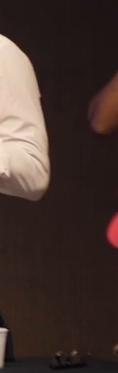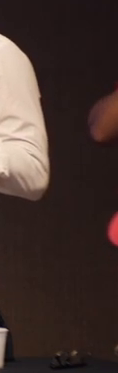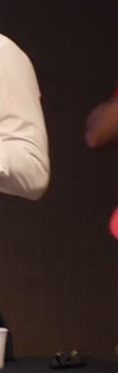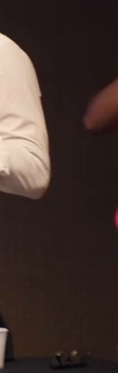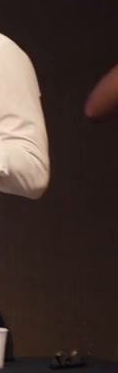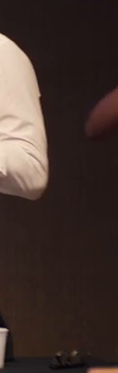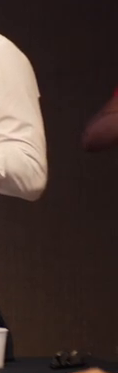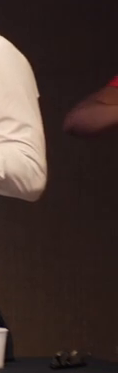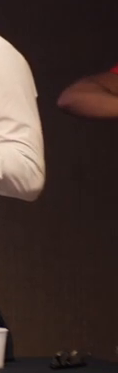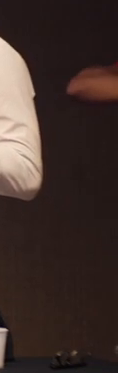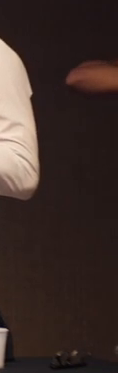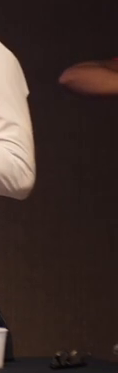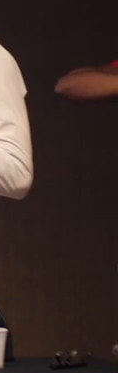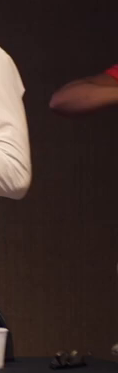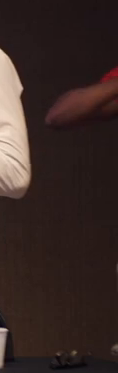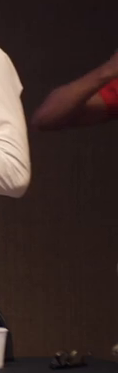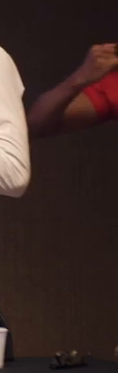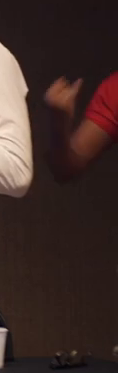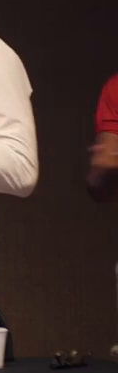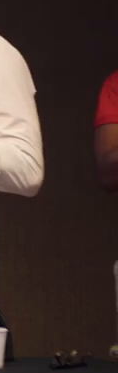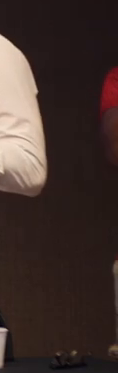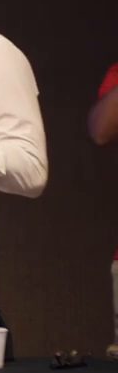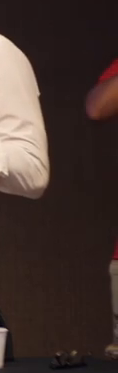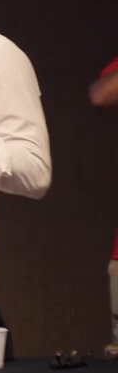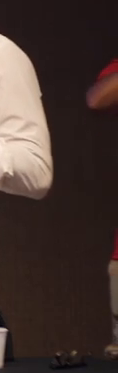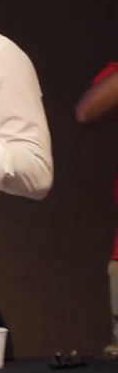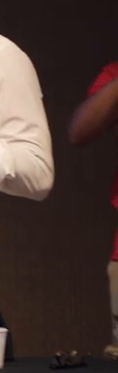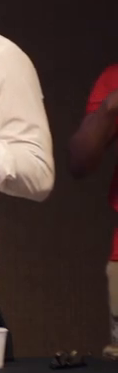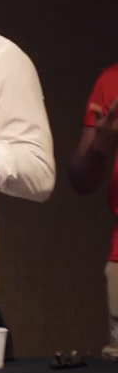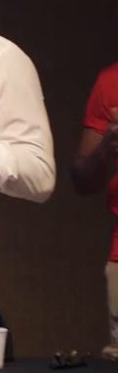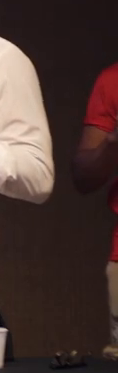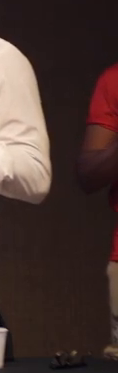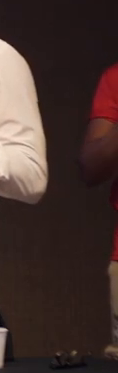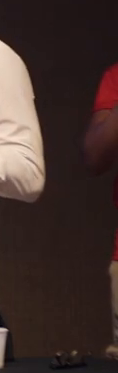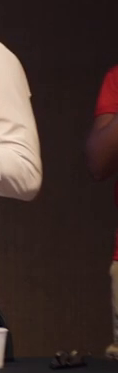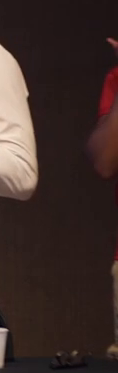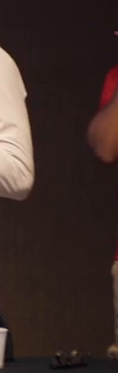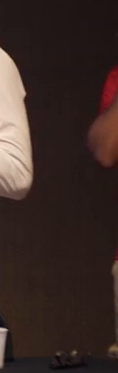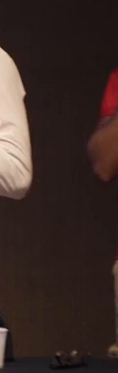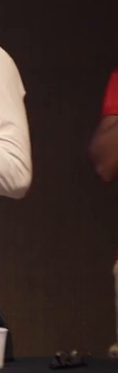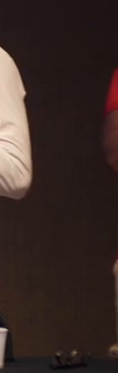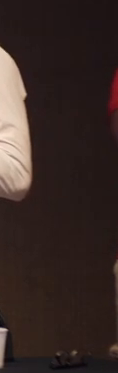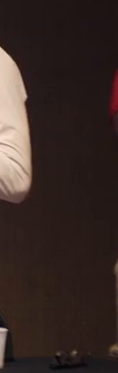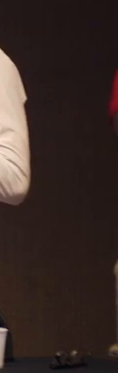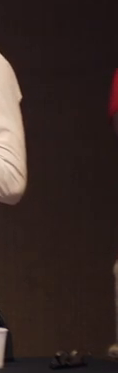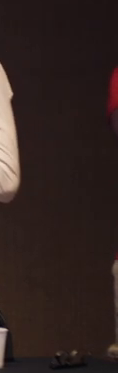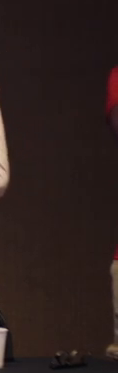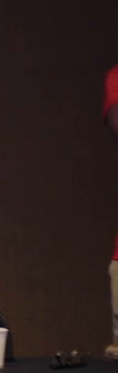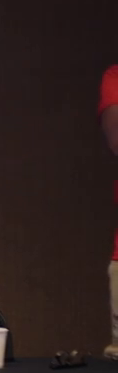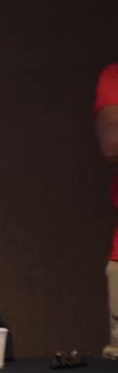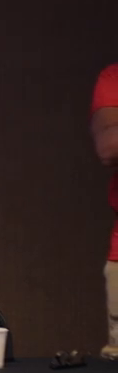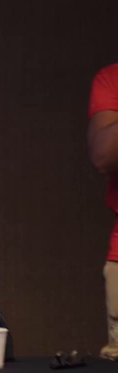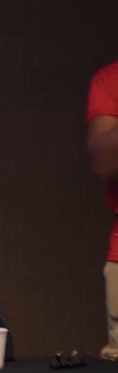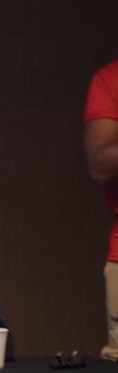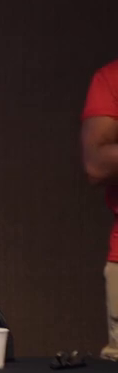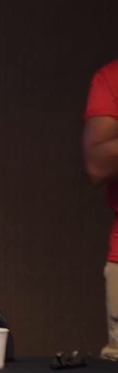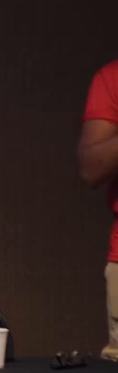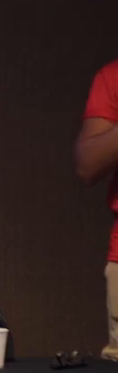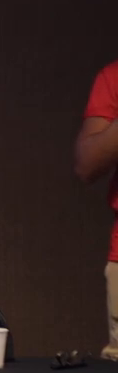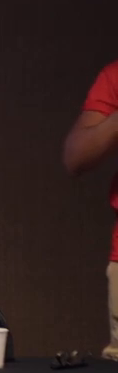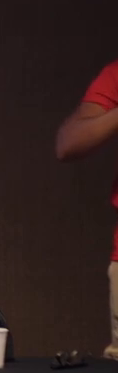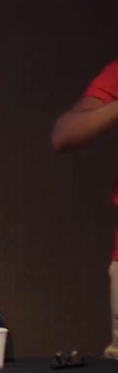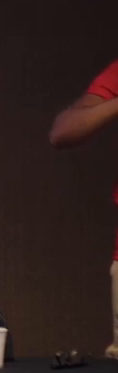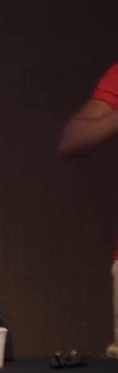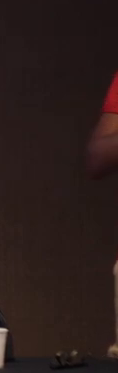papel estratégico no mundo, na frente do Banco dos BRICS. Mas a gente viveu tudo aquilo, o afastamento